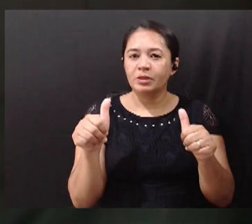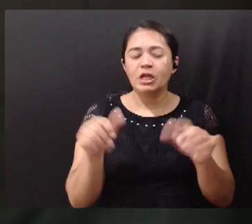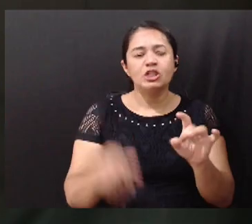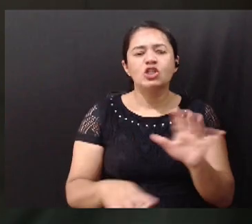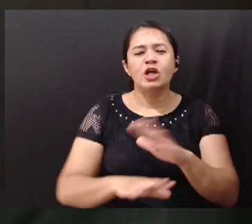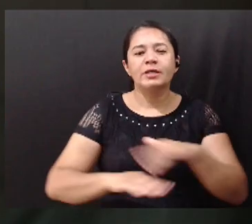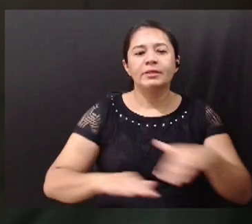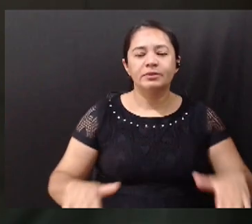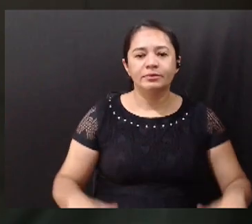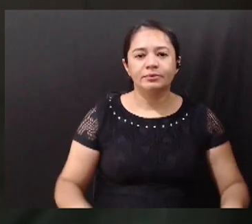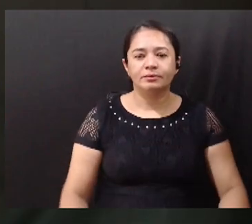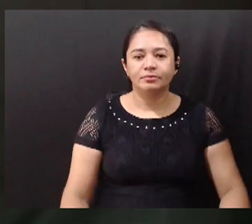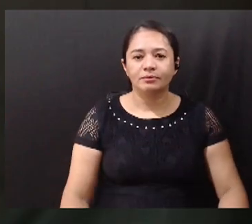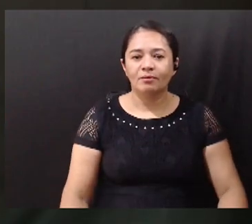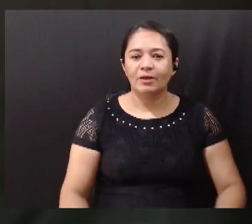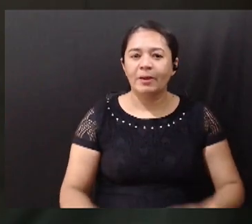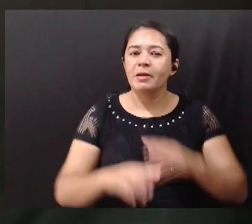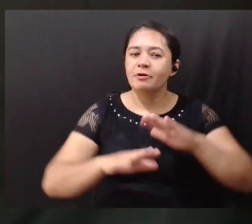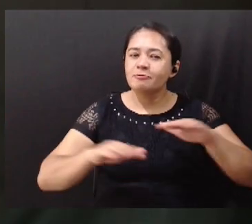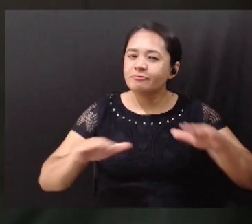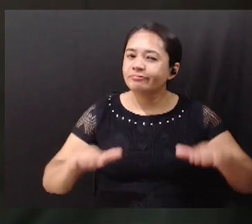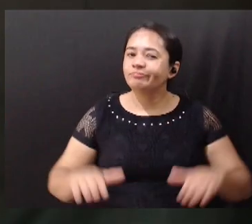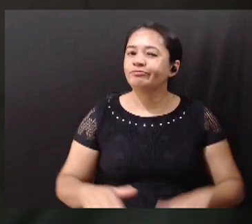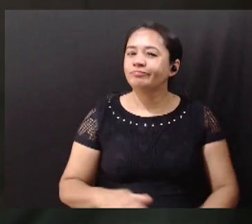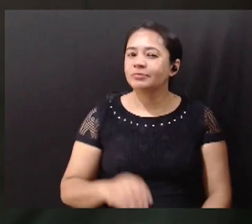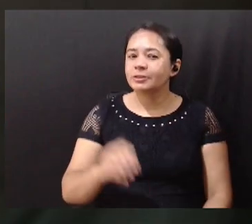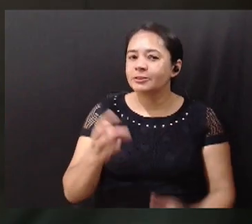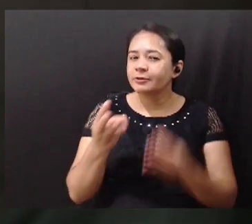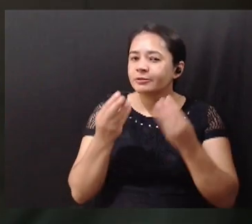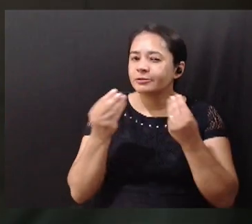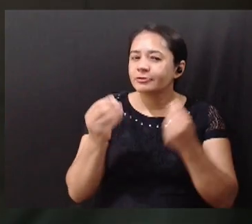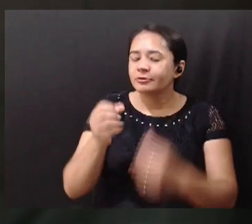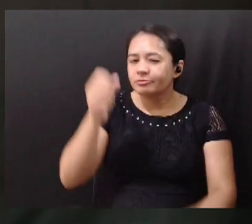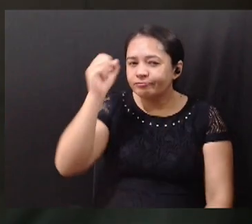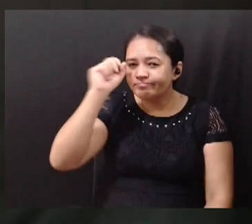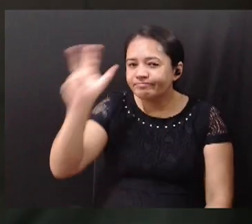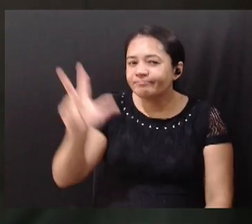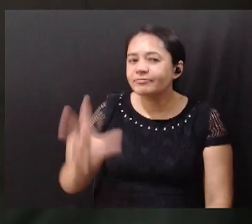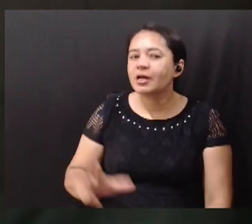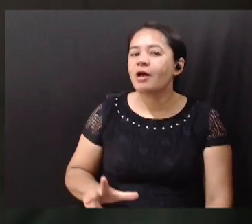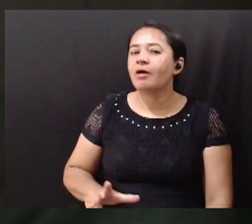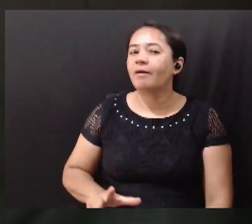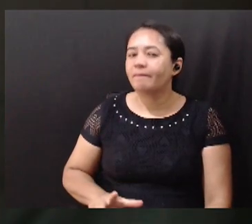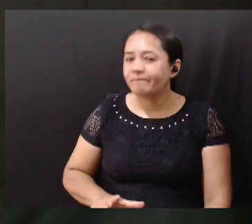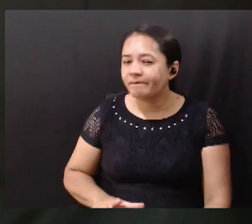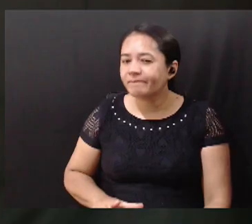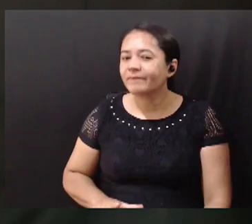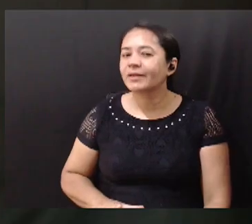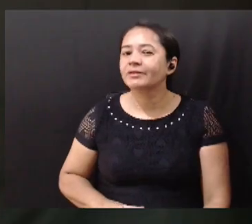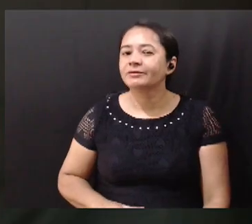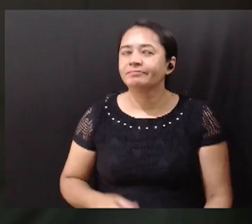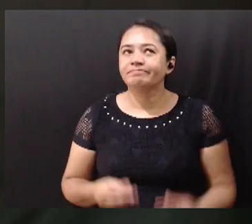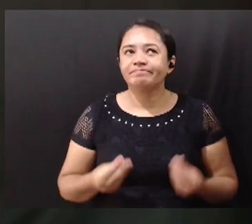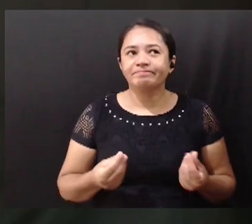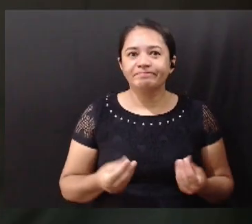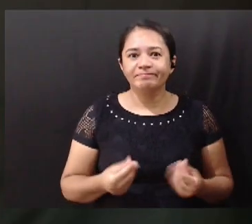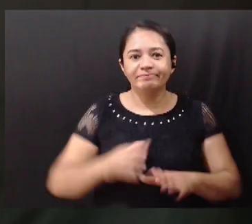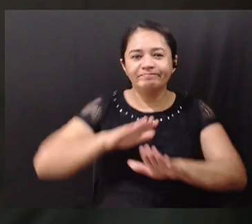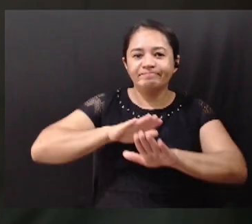esses pequenininhos têm um senso crítico, um poder de raciocínio, eles têm uma coisa, eles